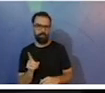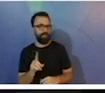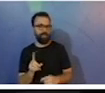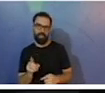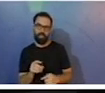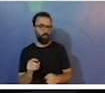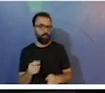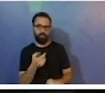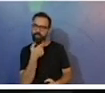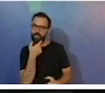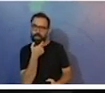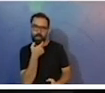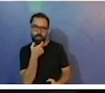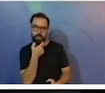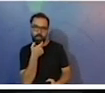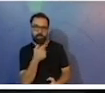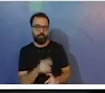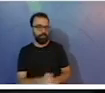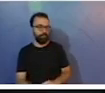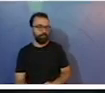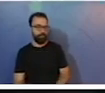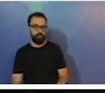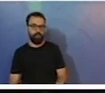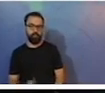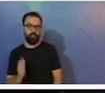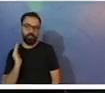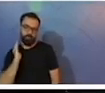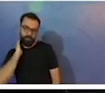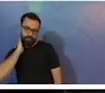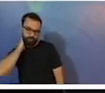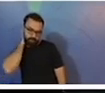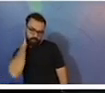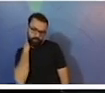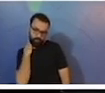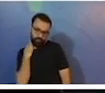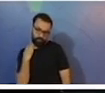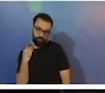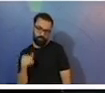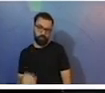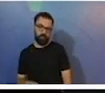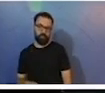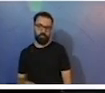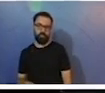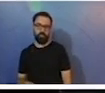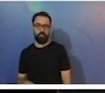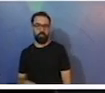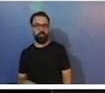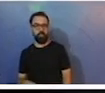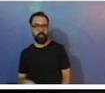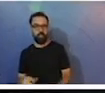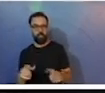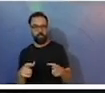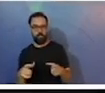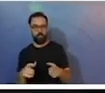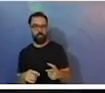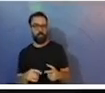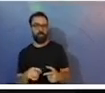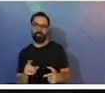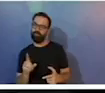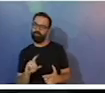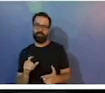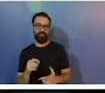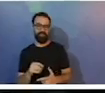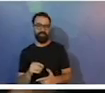a Inglaterra. Então, tudo isso daqui está correto, mas o observatório se